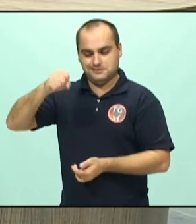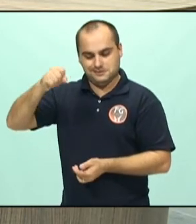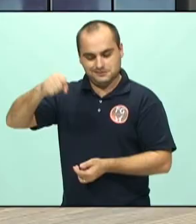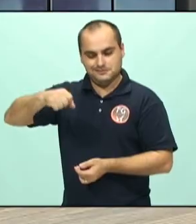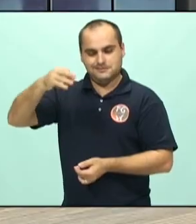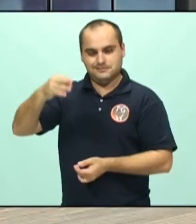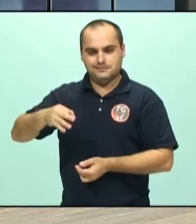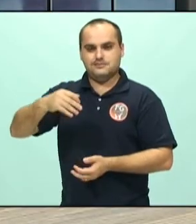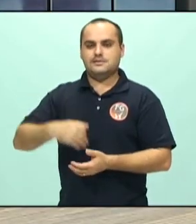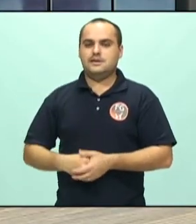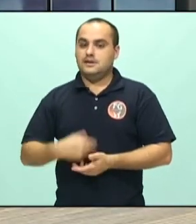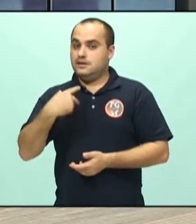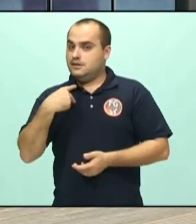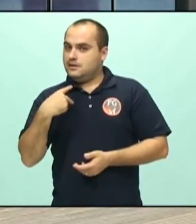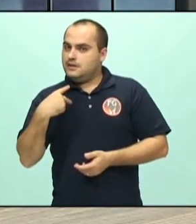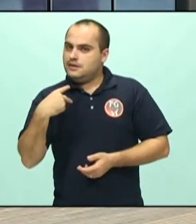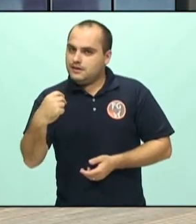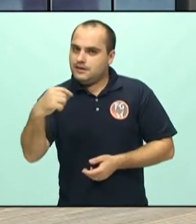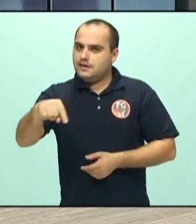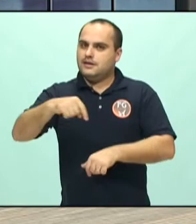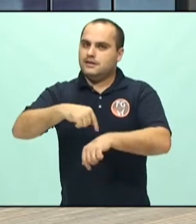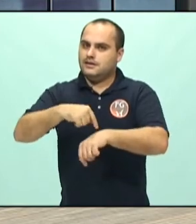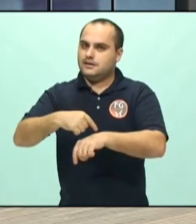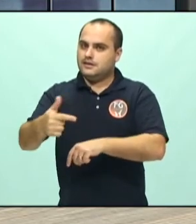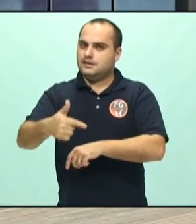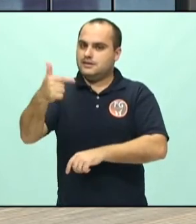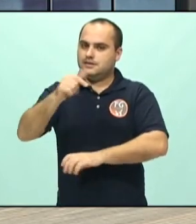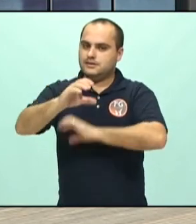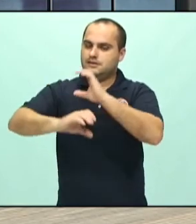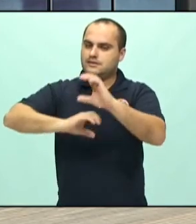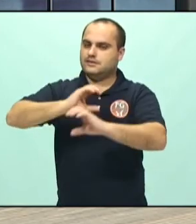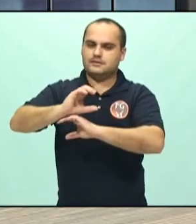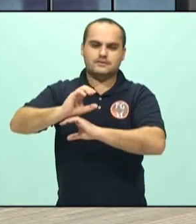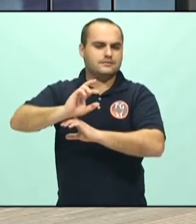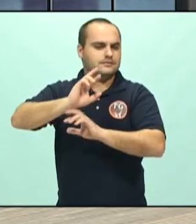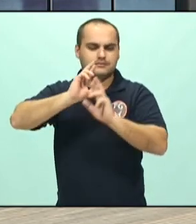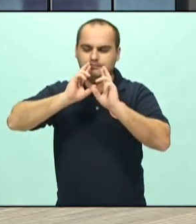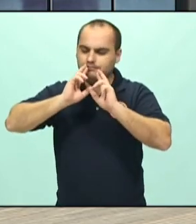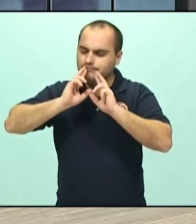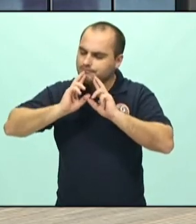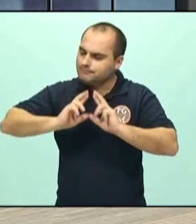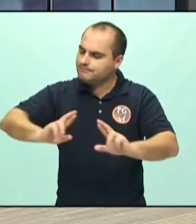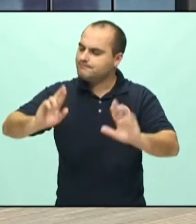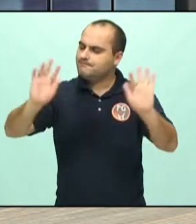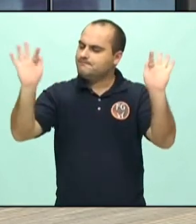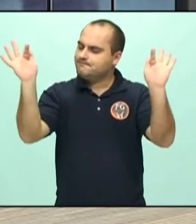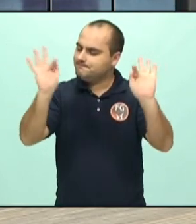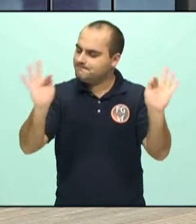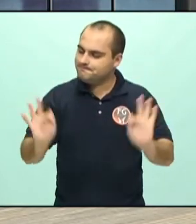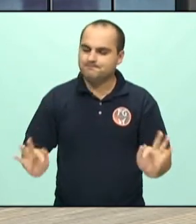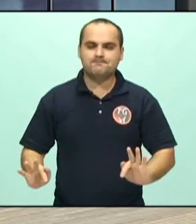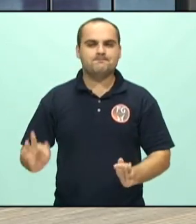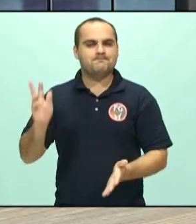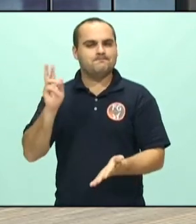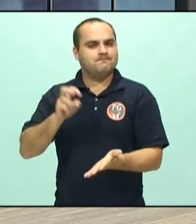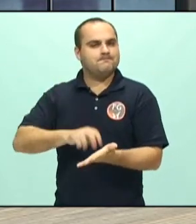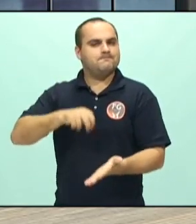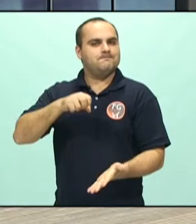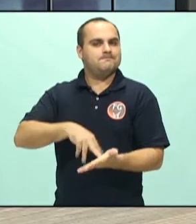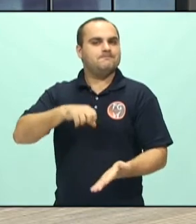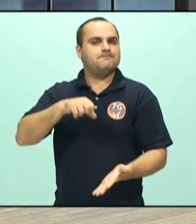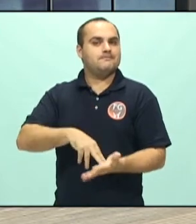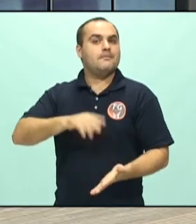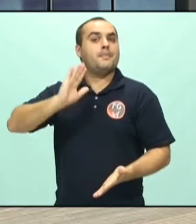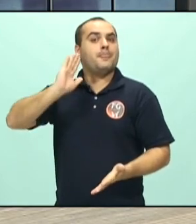desse 2019, desse 2º ciclo, cheio de saudosismo, nostalgia à flor da pele e já pensando